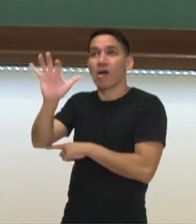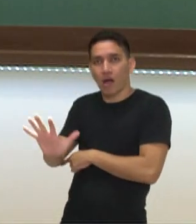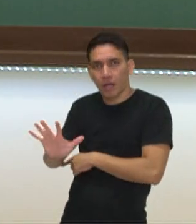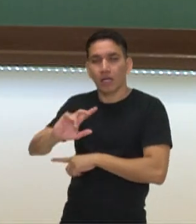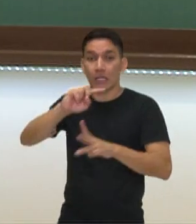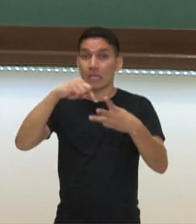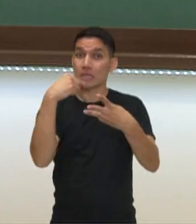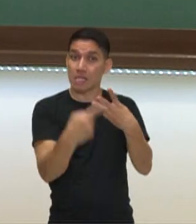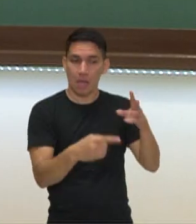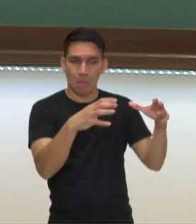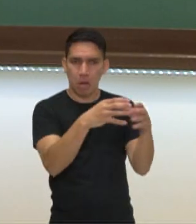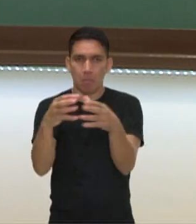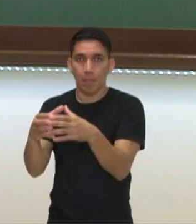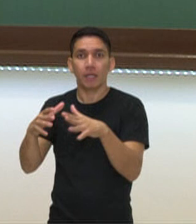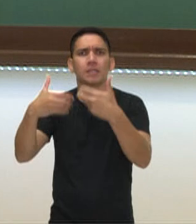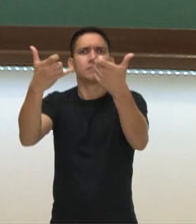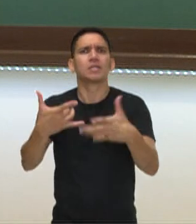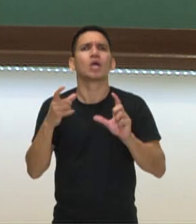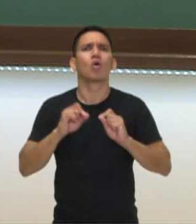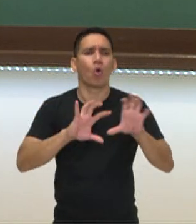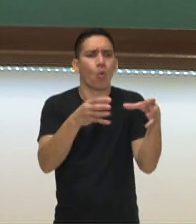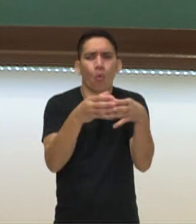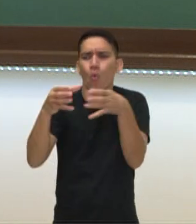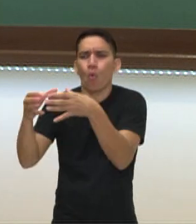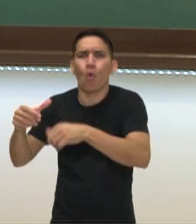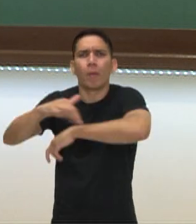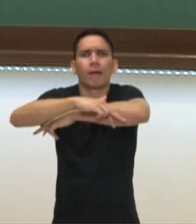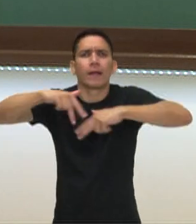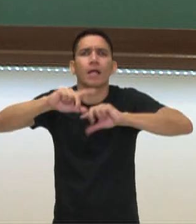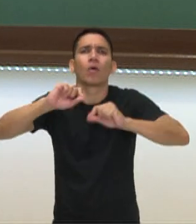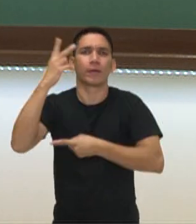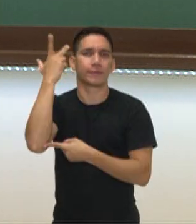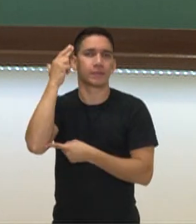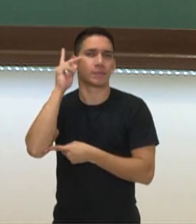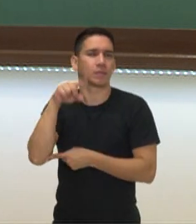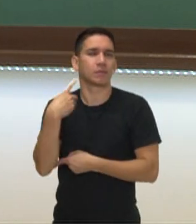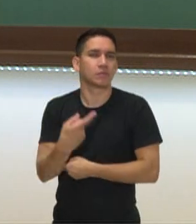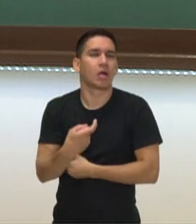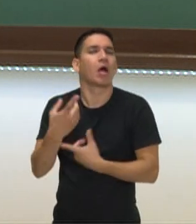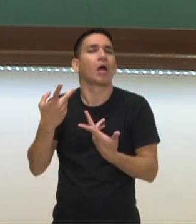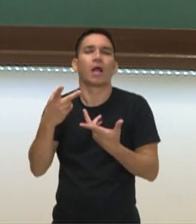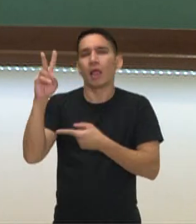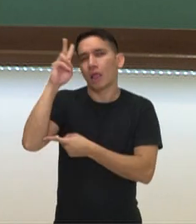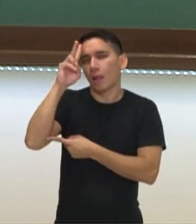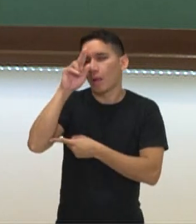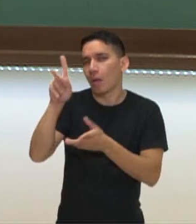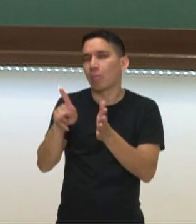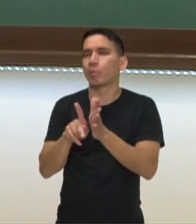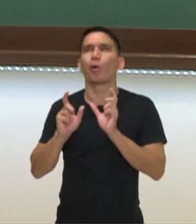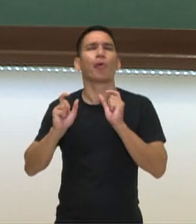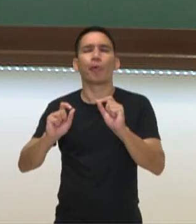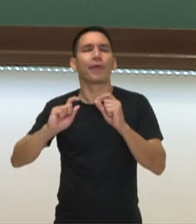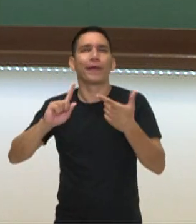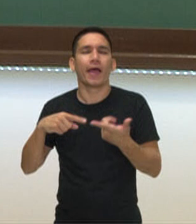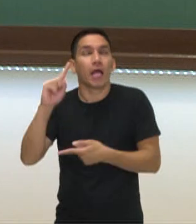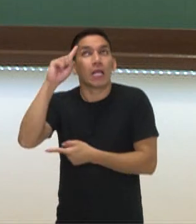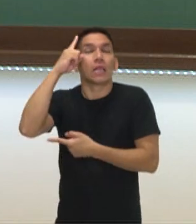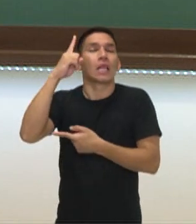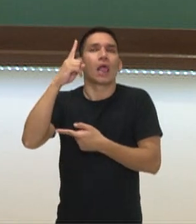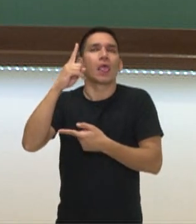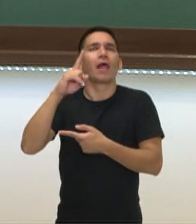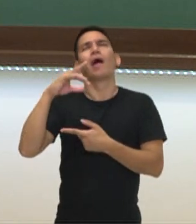a gente fala de matrizes étnicas, é muito comum a gente remeter assim àquela ideia, uma ideia